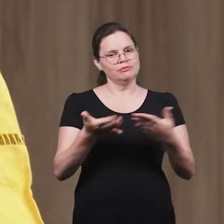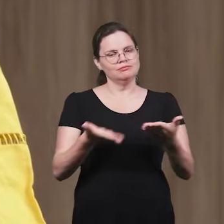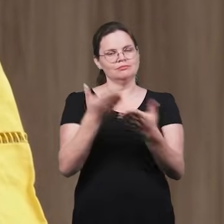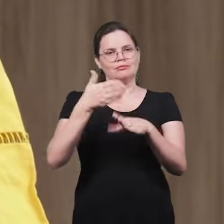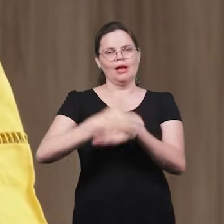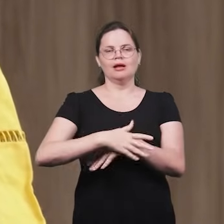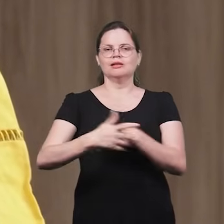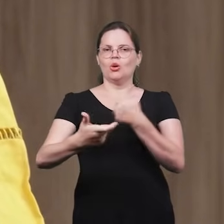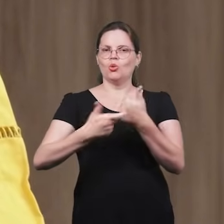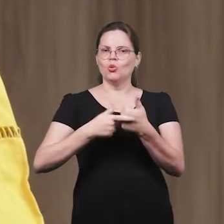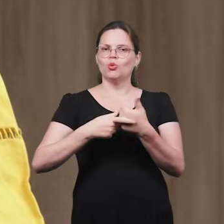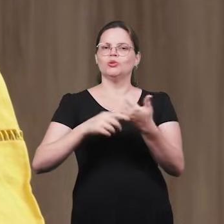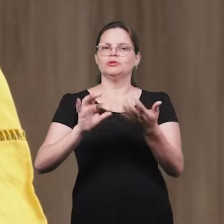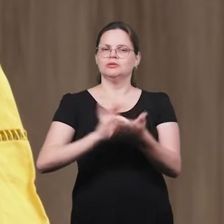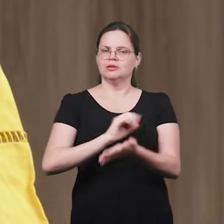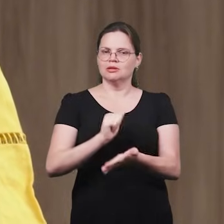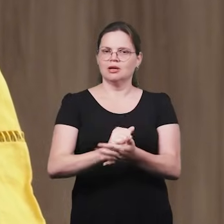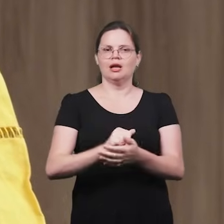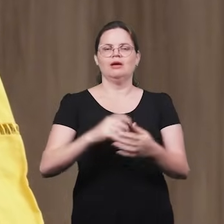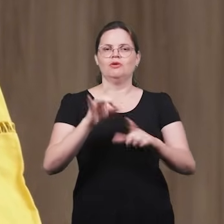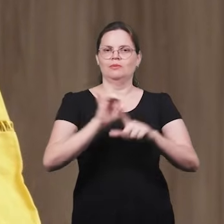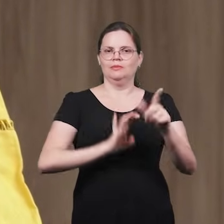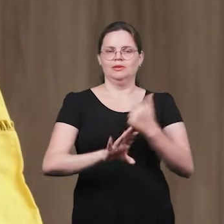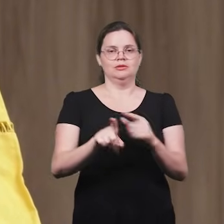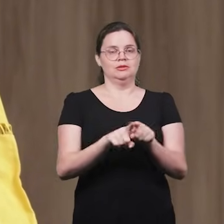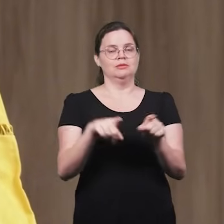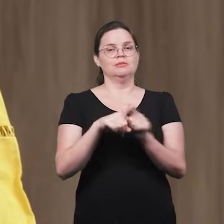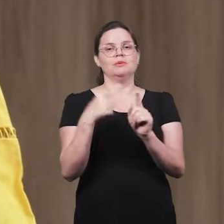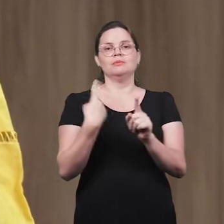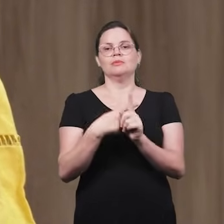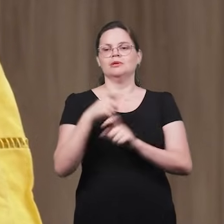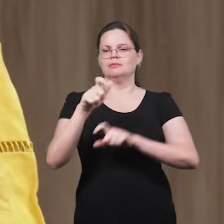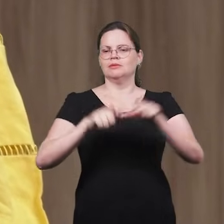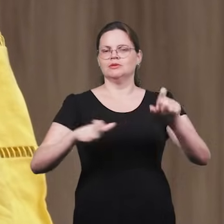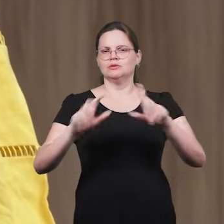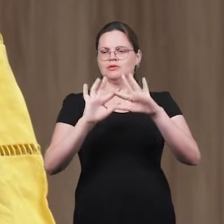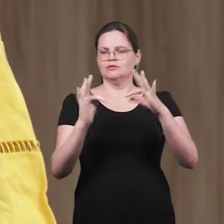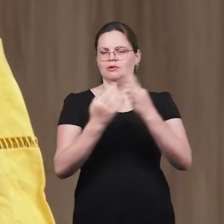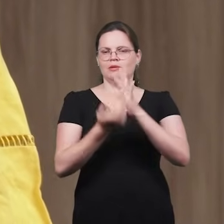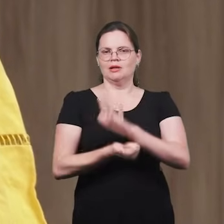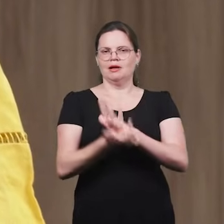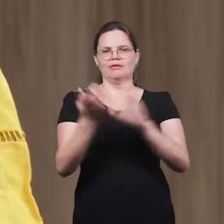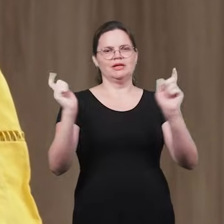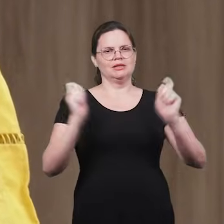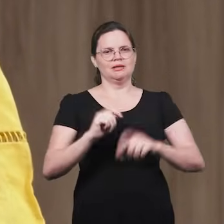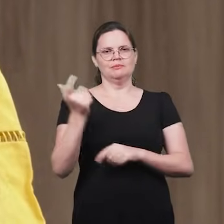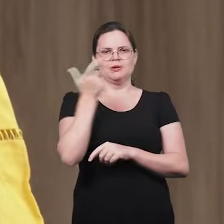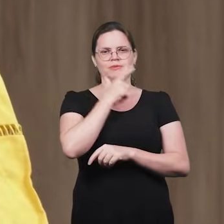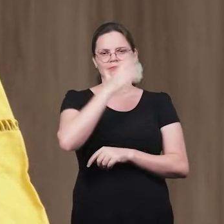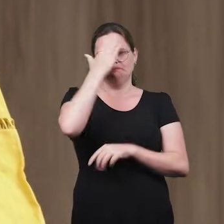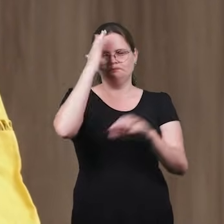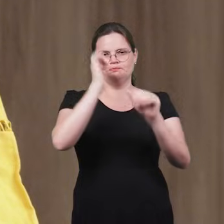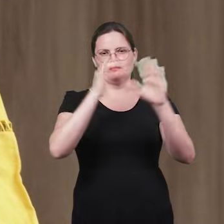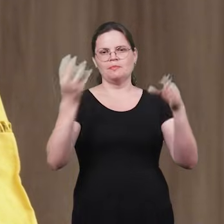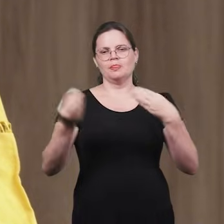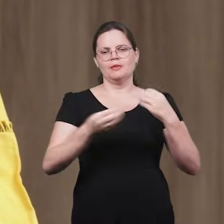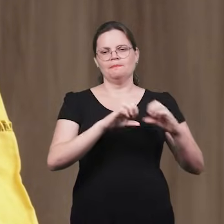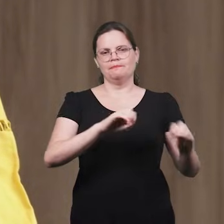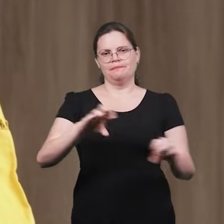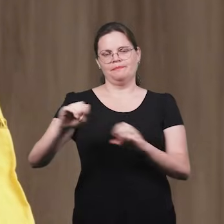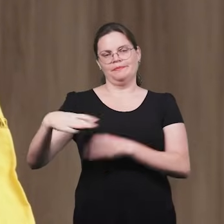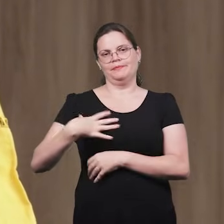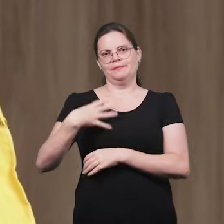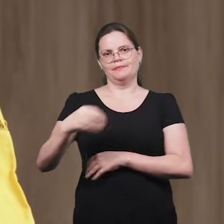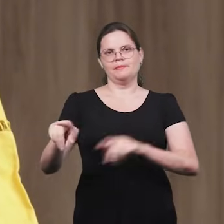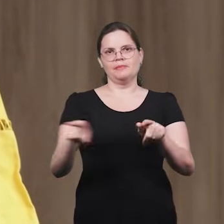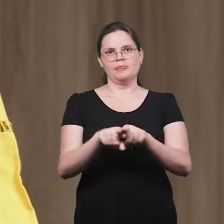sejam alcançadas pela boa mão do Senhor, na educação dos filhos. Ao longo deste ano, as interações no